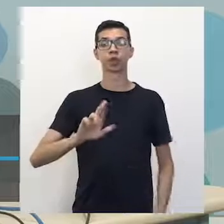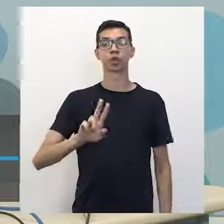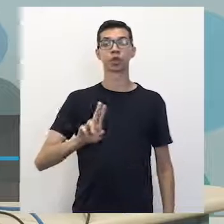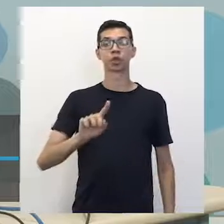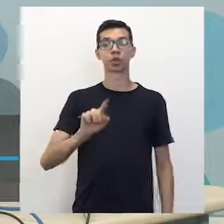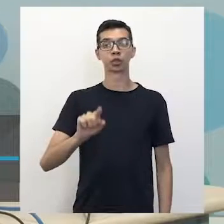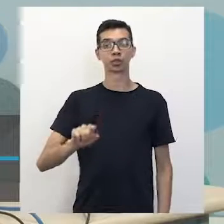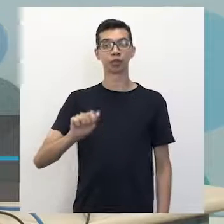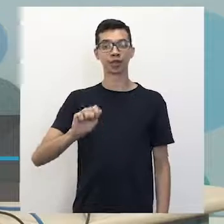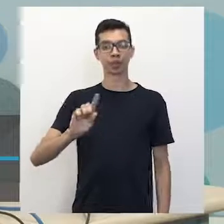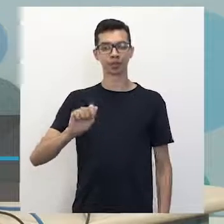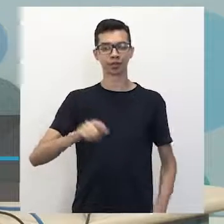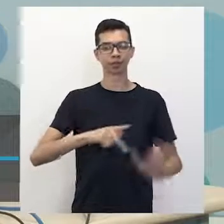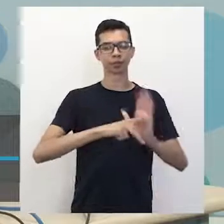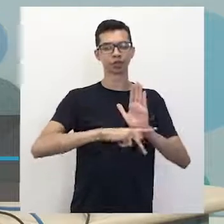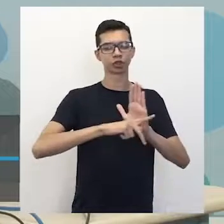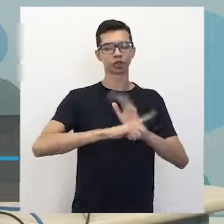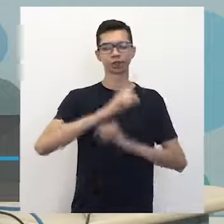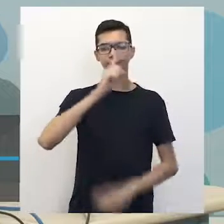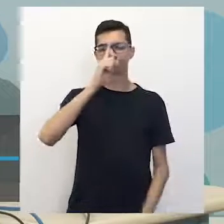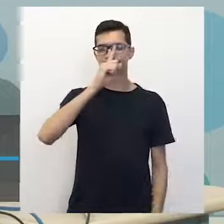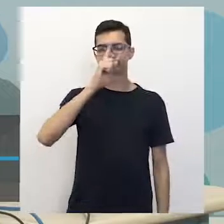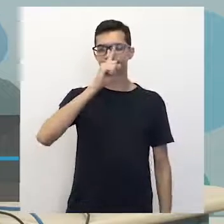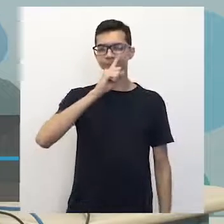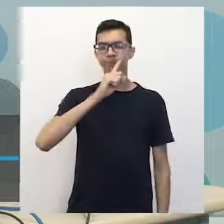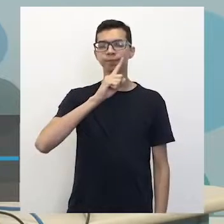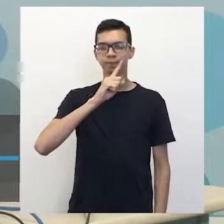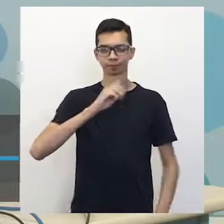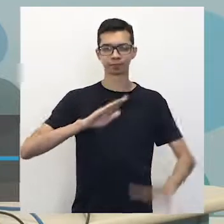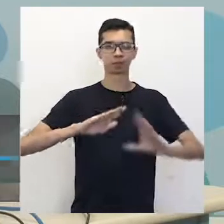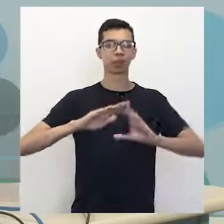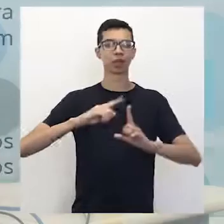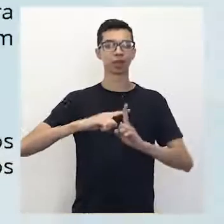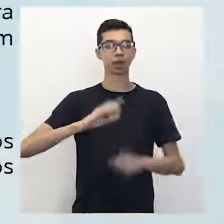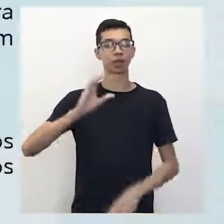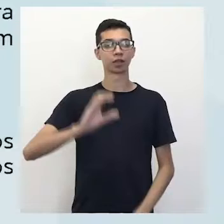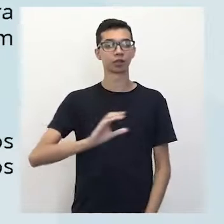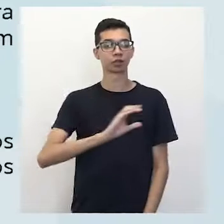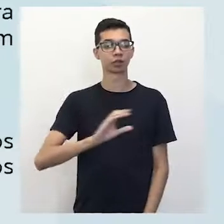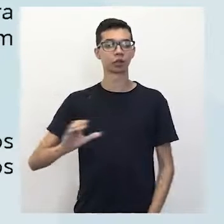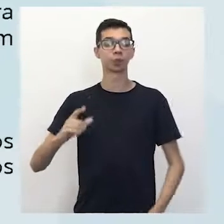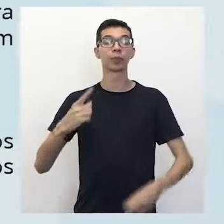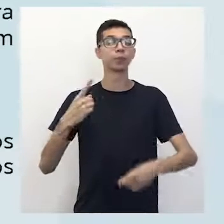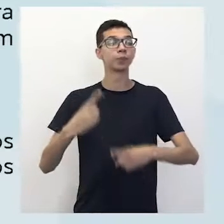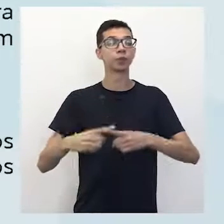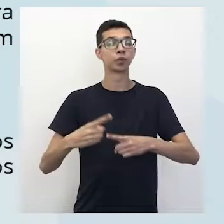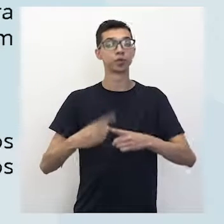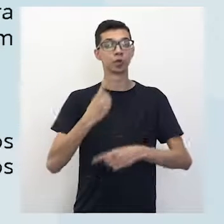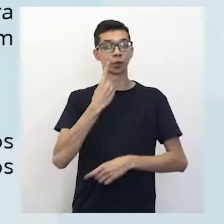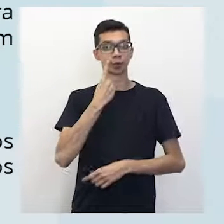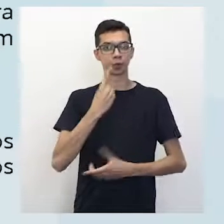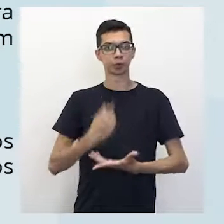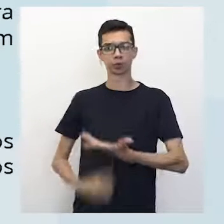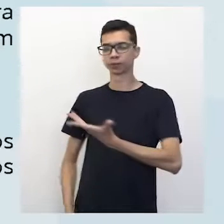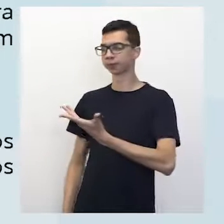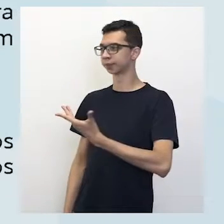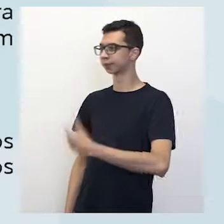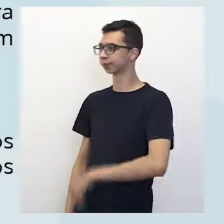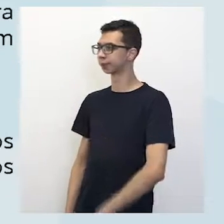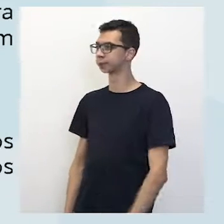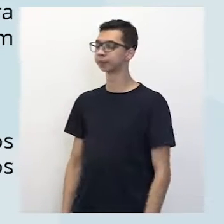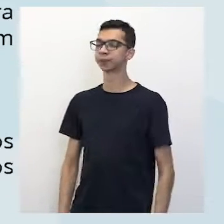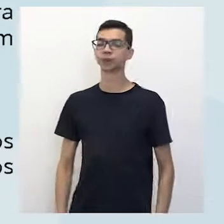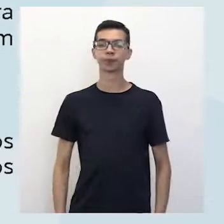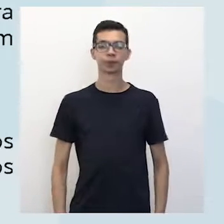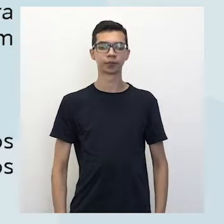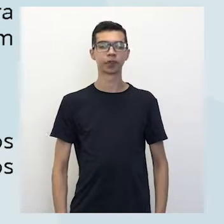meio fracassado aí da Igreja Católica. Por quê? Vamos dar uma olhadinha na tela. Então, o primeiro motivo é